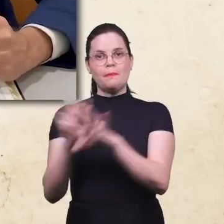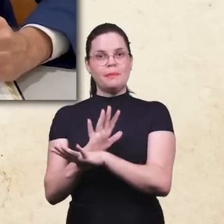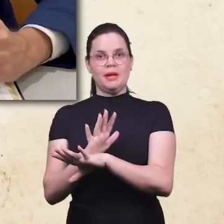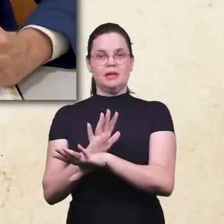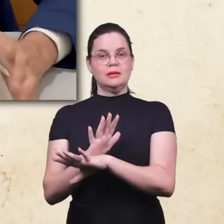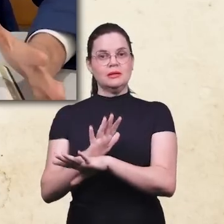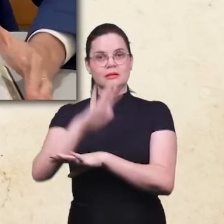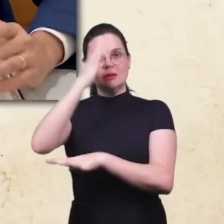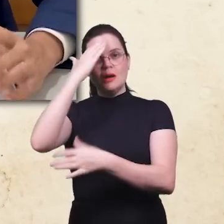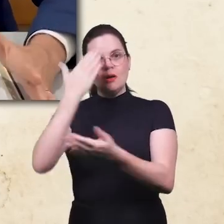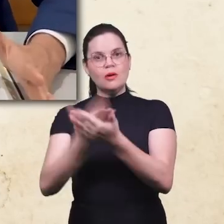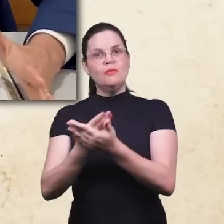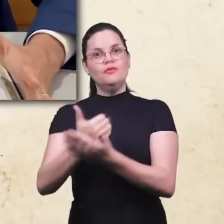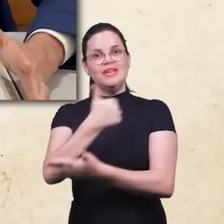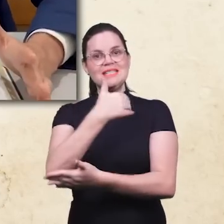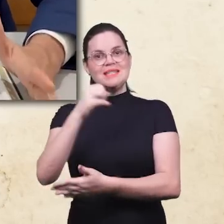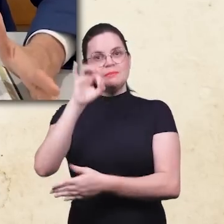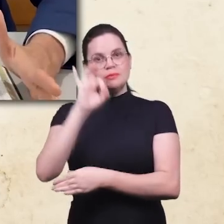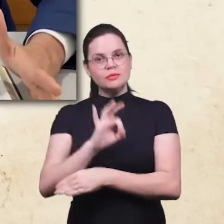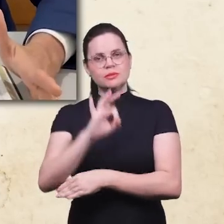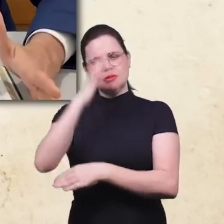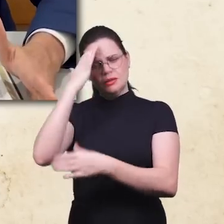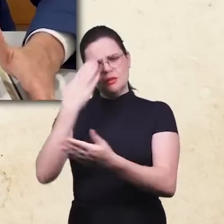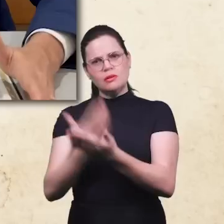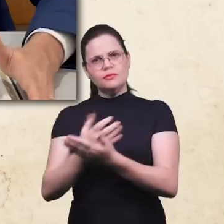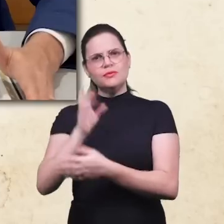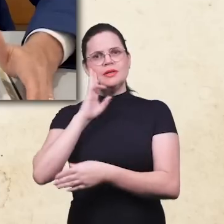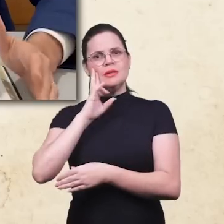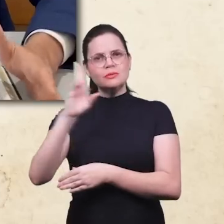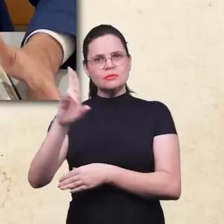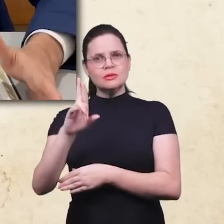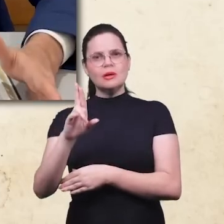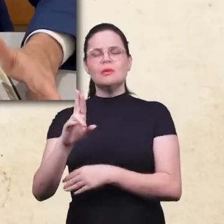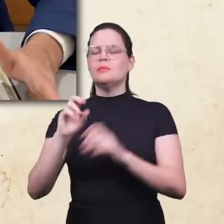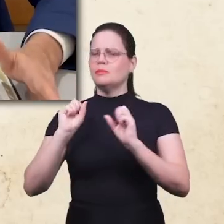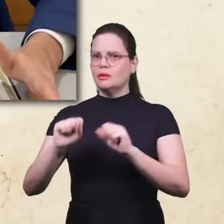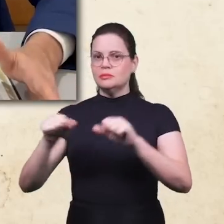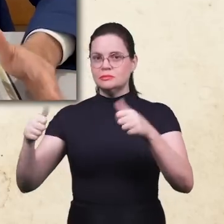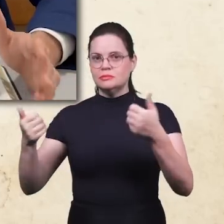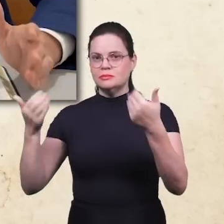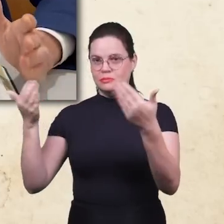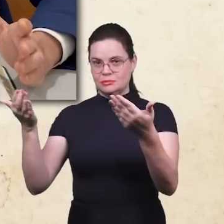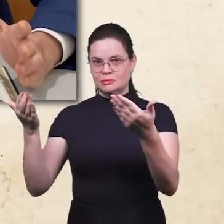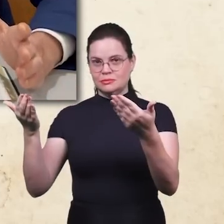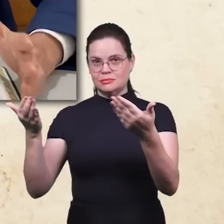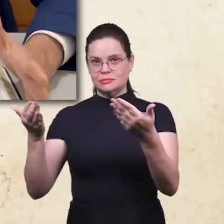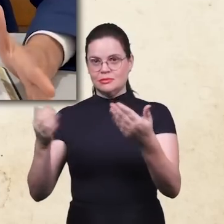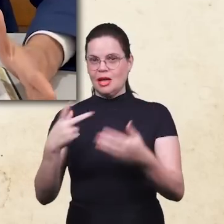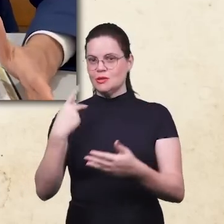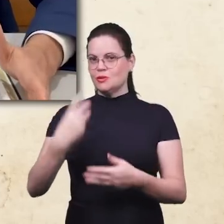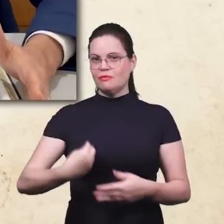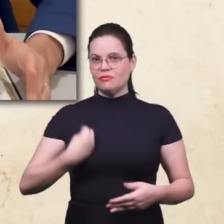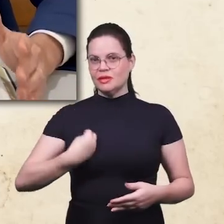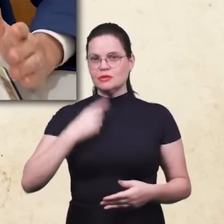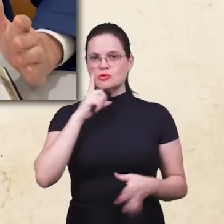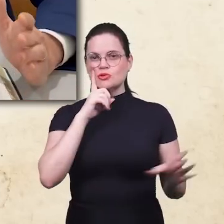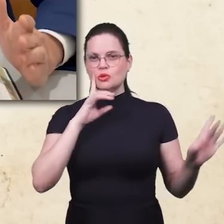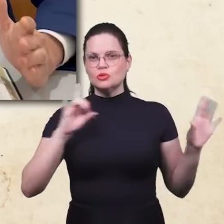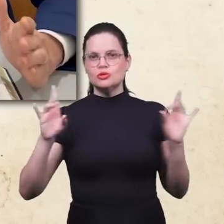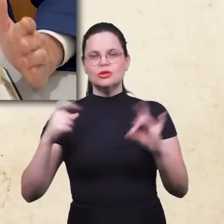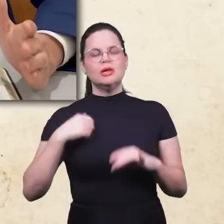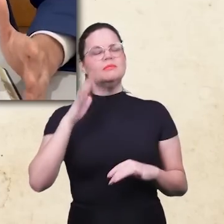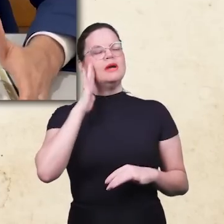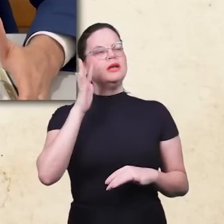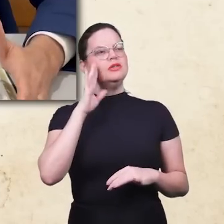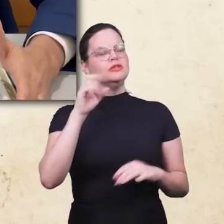você confie totalmente, você sabe que está com ele. Você entregou a sua rotina. Imagina você